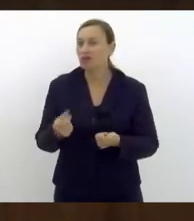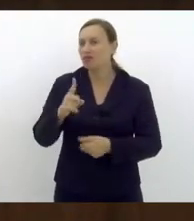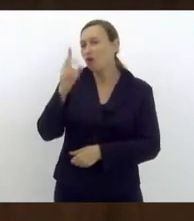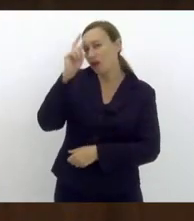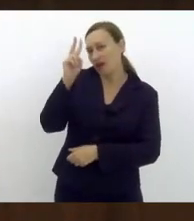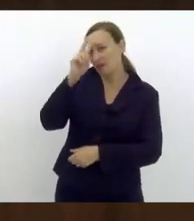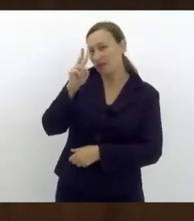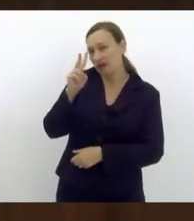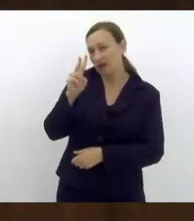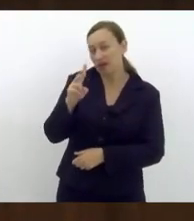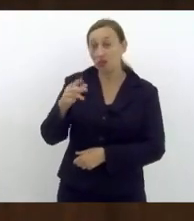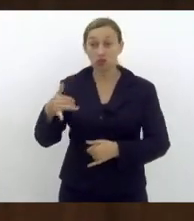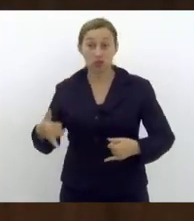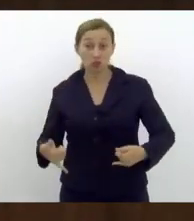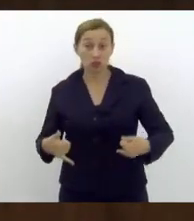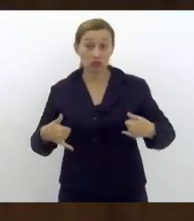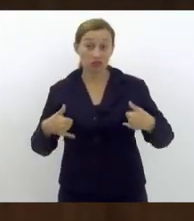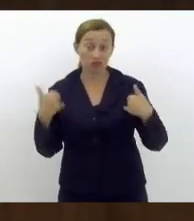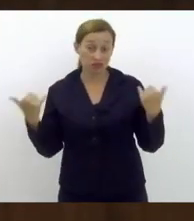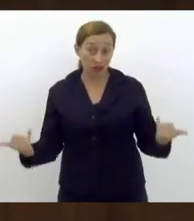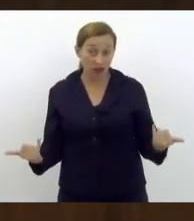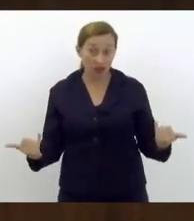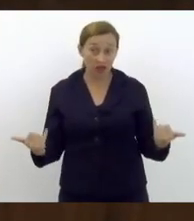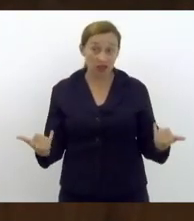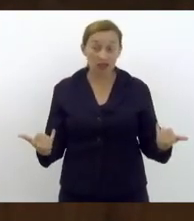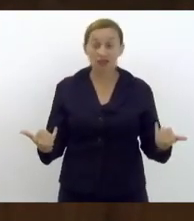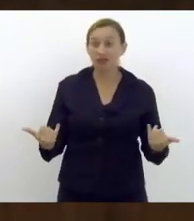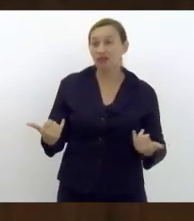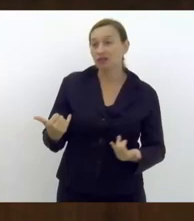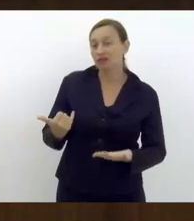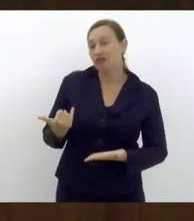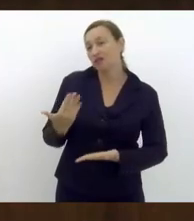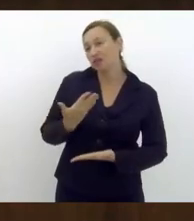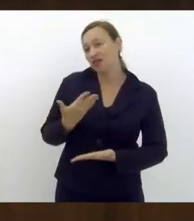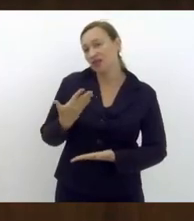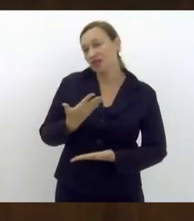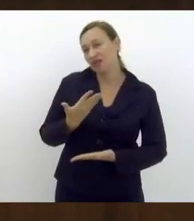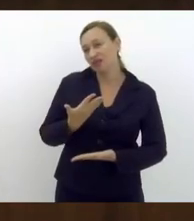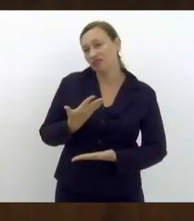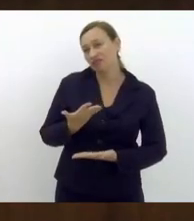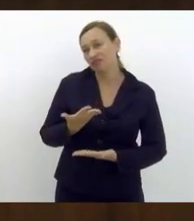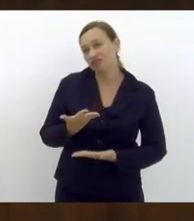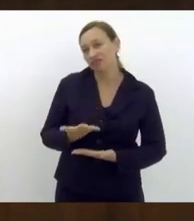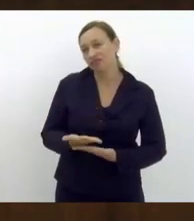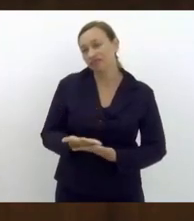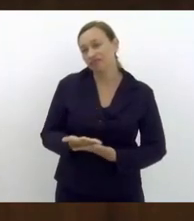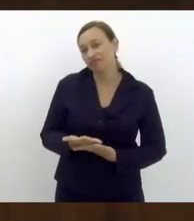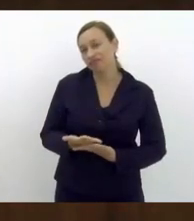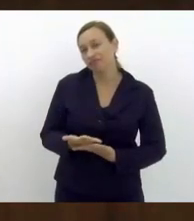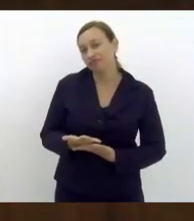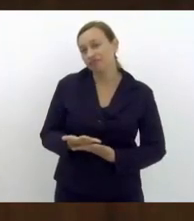lembrar do aniversário da nossa querida... Ai, meu Deus.